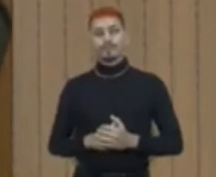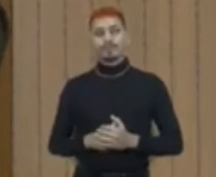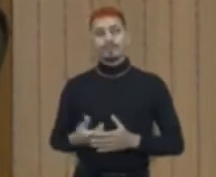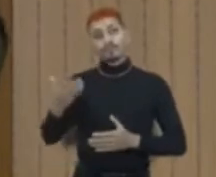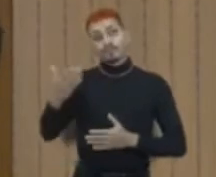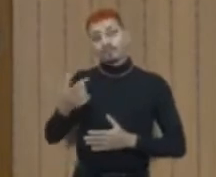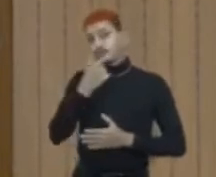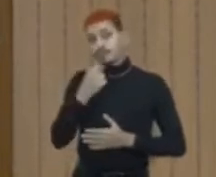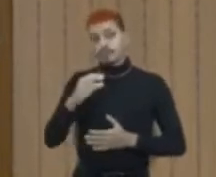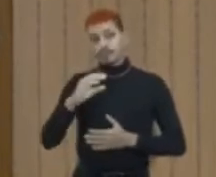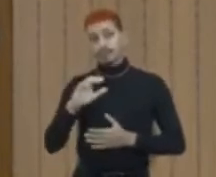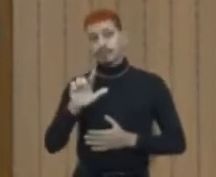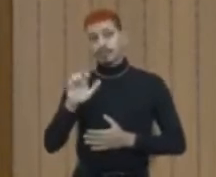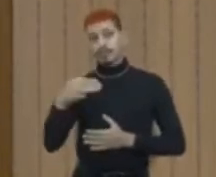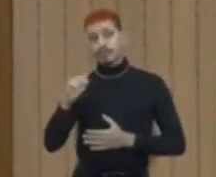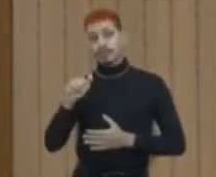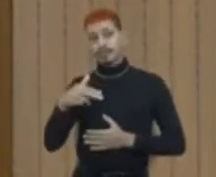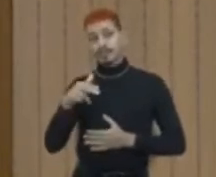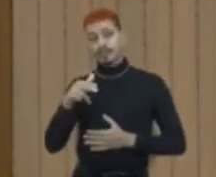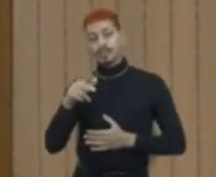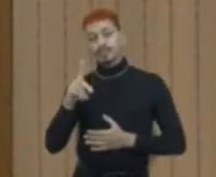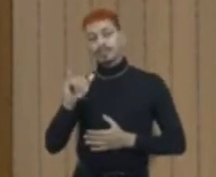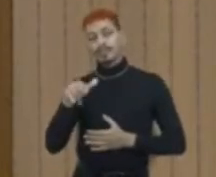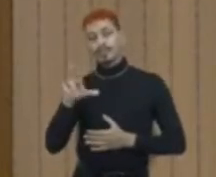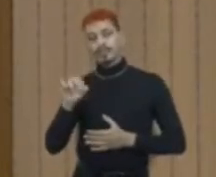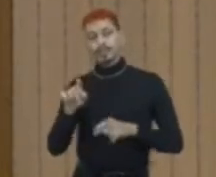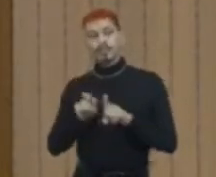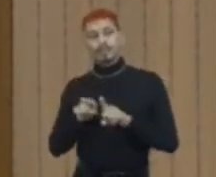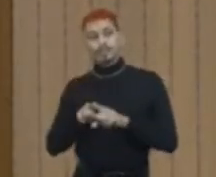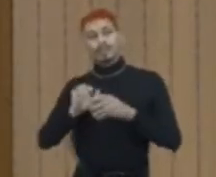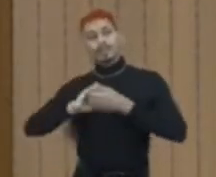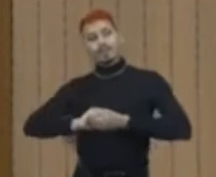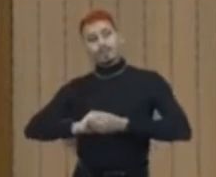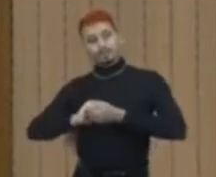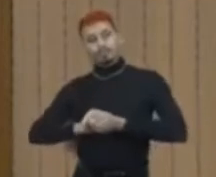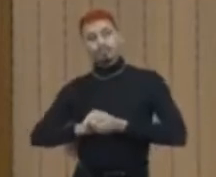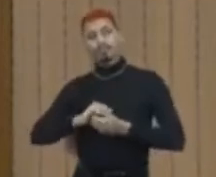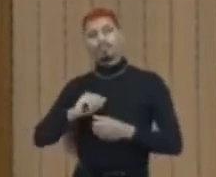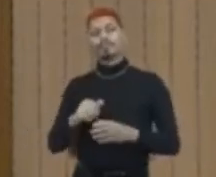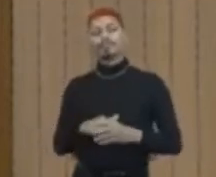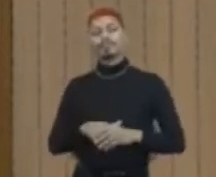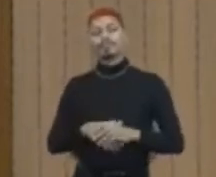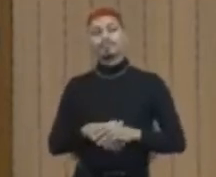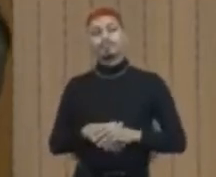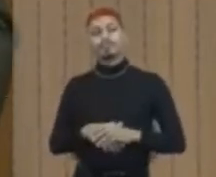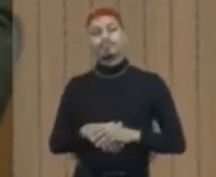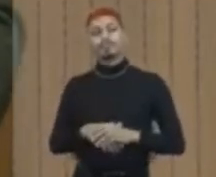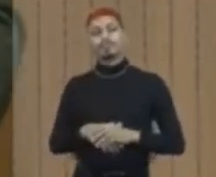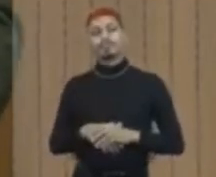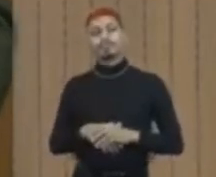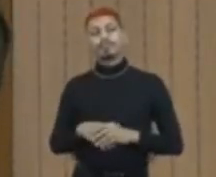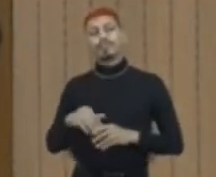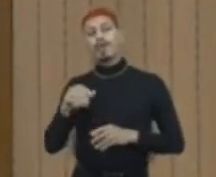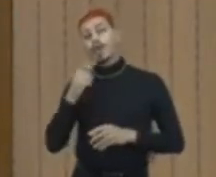Clementino Augusto Rodrigues, procurador-chefe da Procuradoria da Justiça Militar em Belém, o Dr.